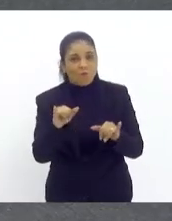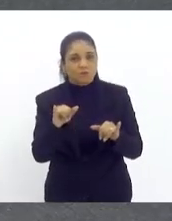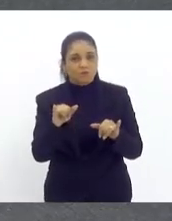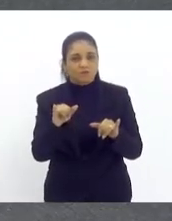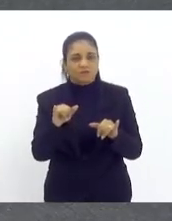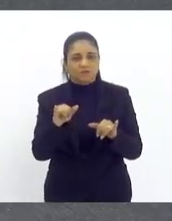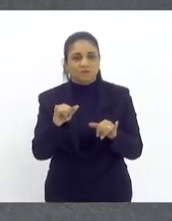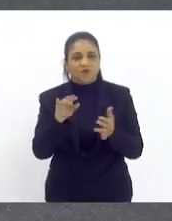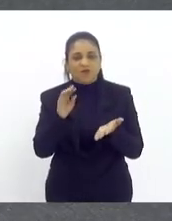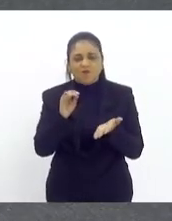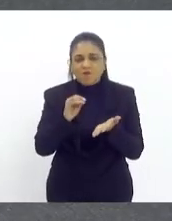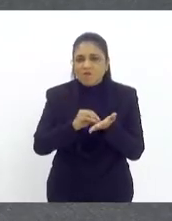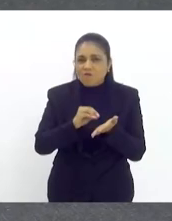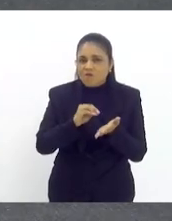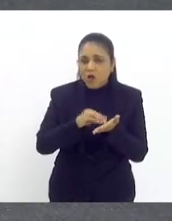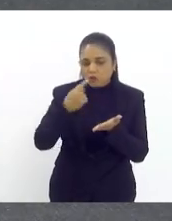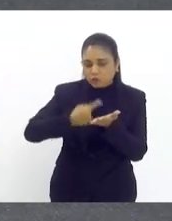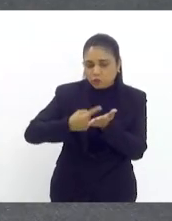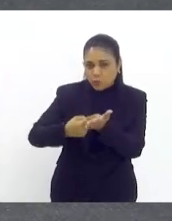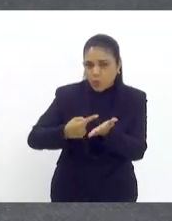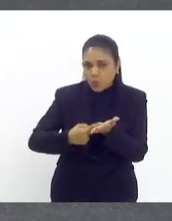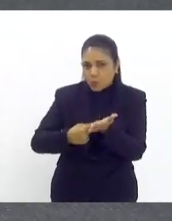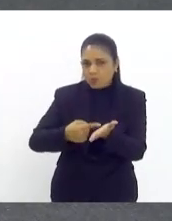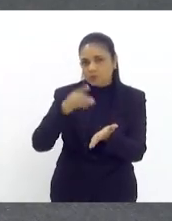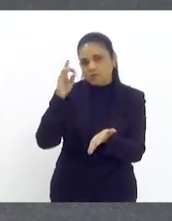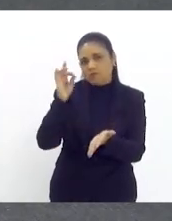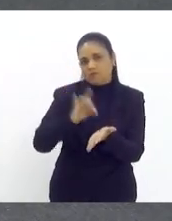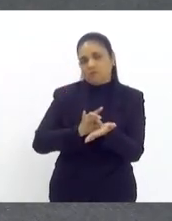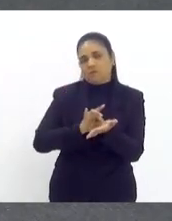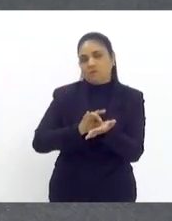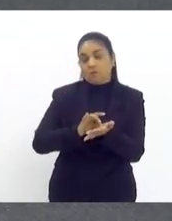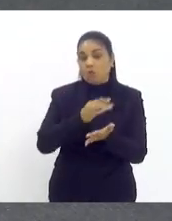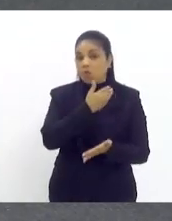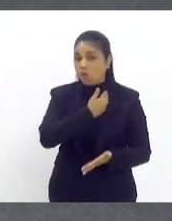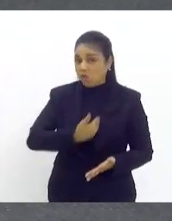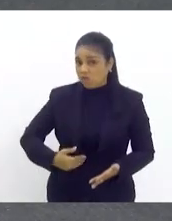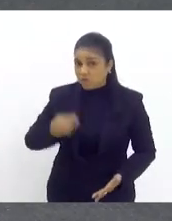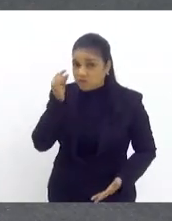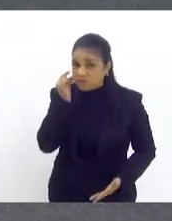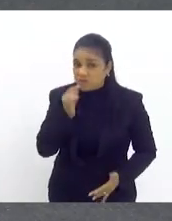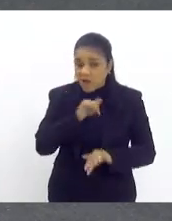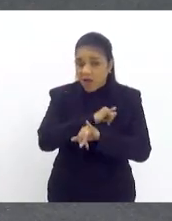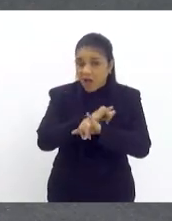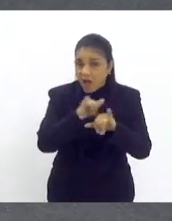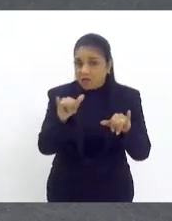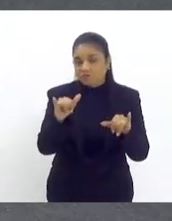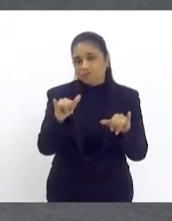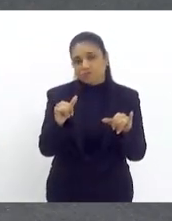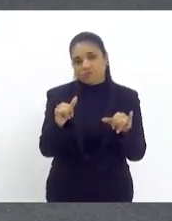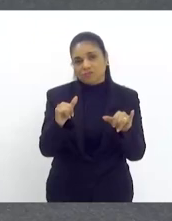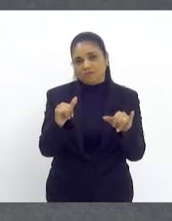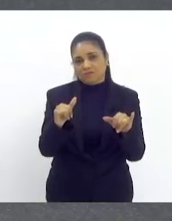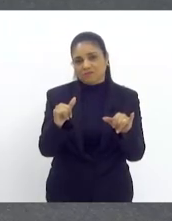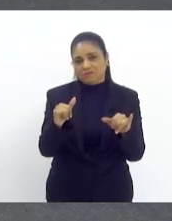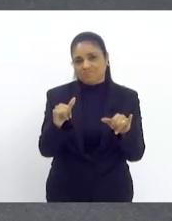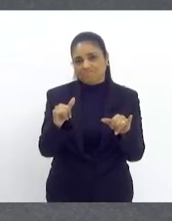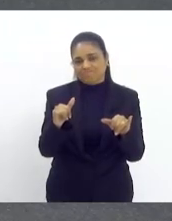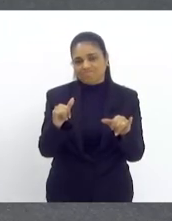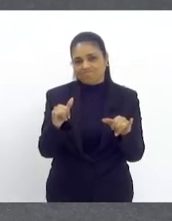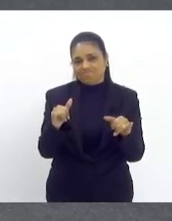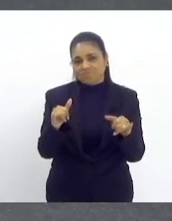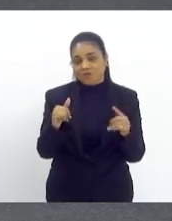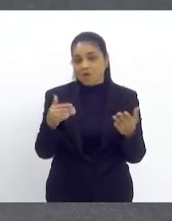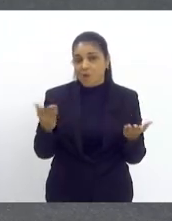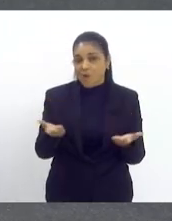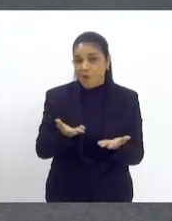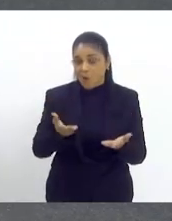falta de compromisso com a verdade quando o governador faz um anúncio desta forma o que levou hoje a